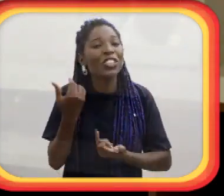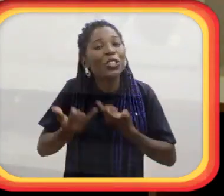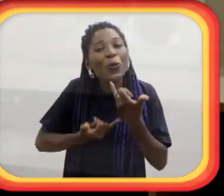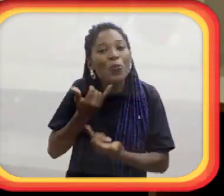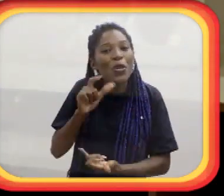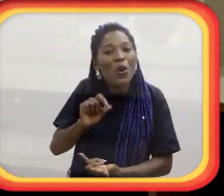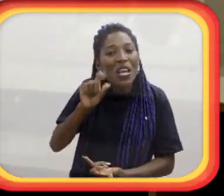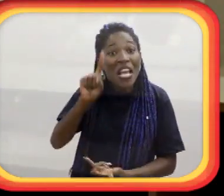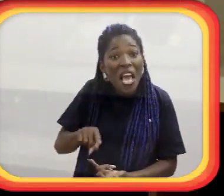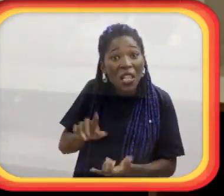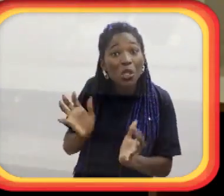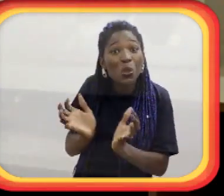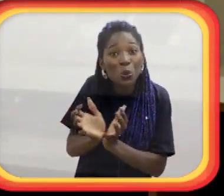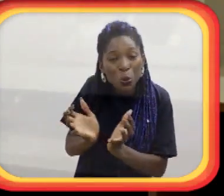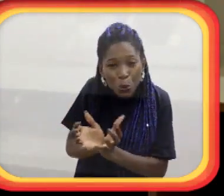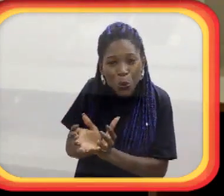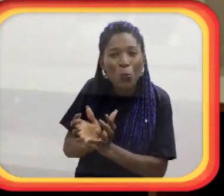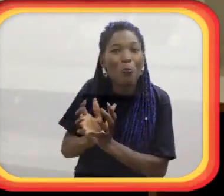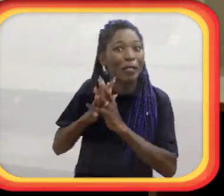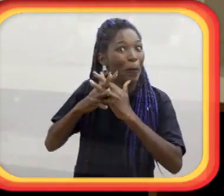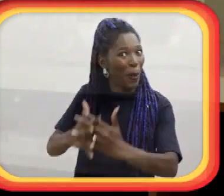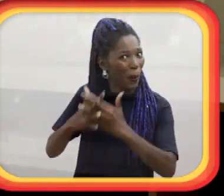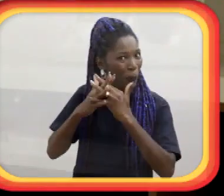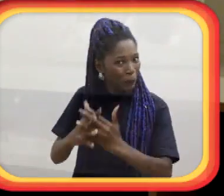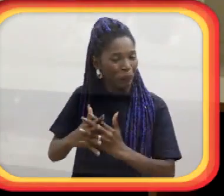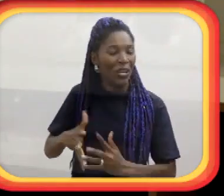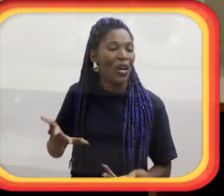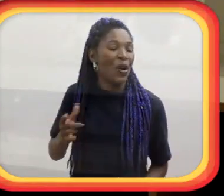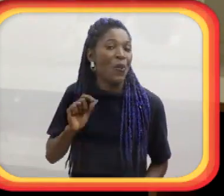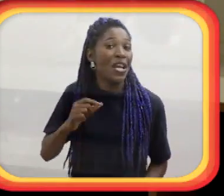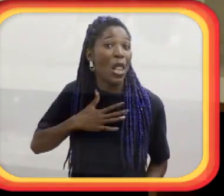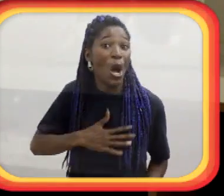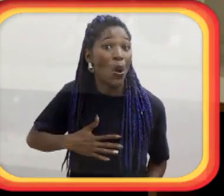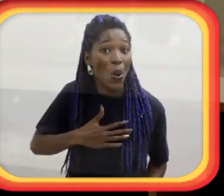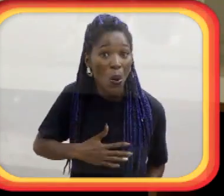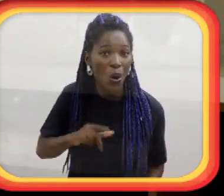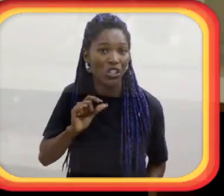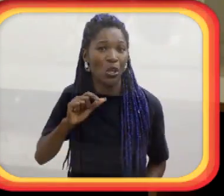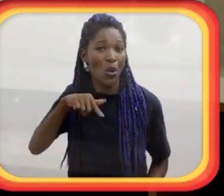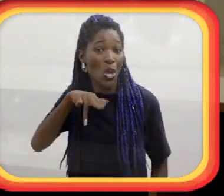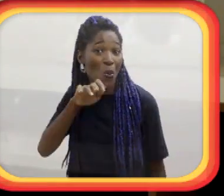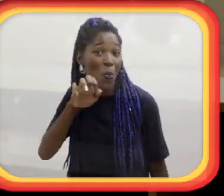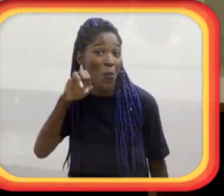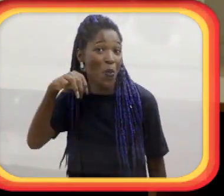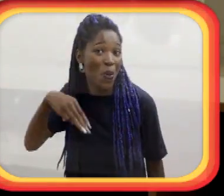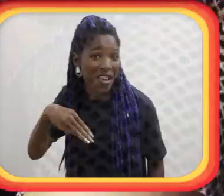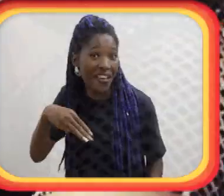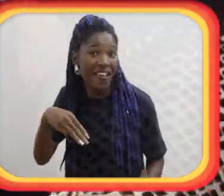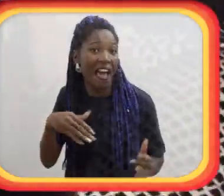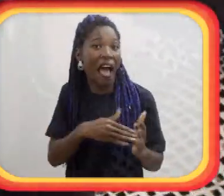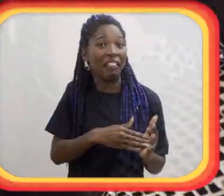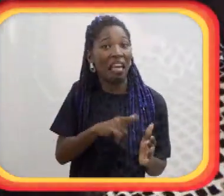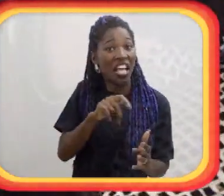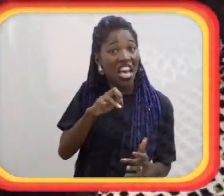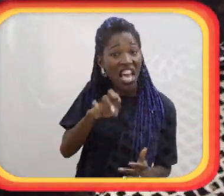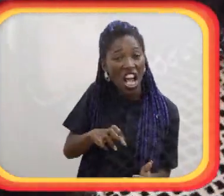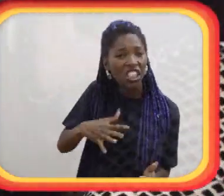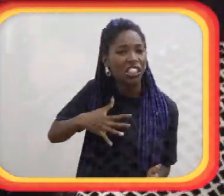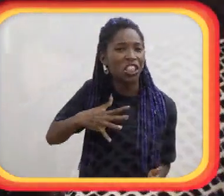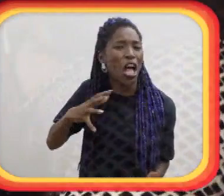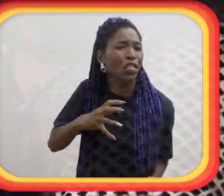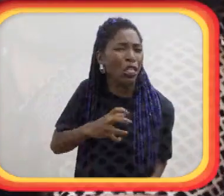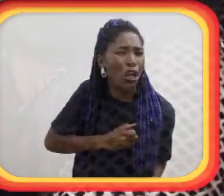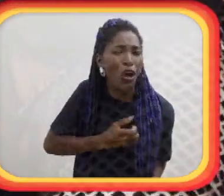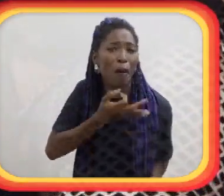brinca aqui em casa que ela é da turma do fundão. Ela gosta de ouvir de Queen a Gretchen. Adora